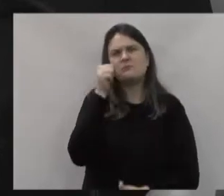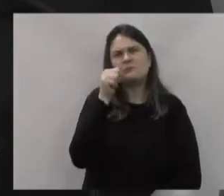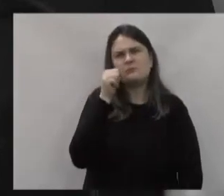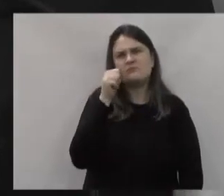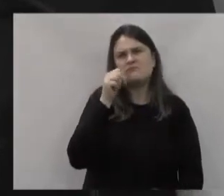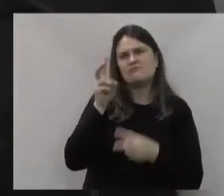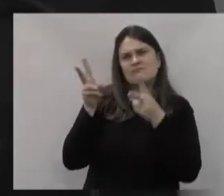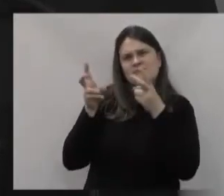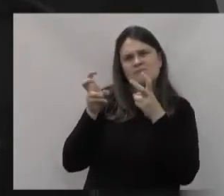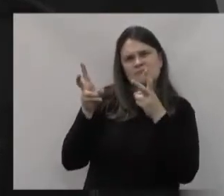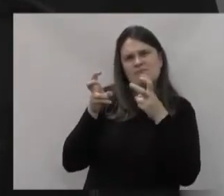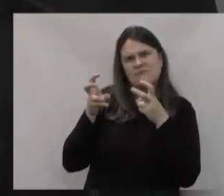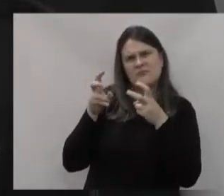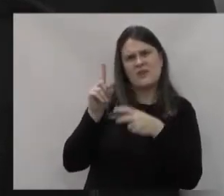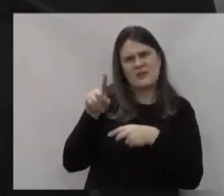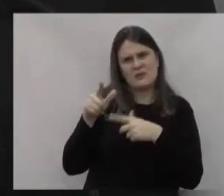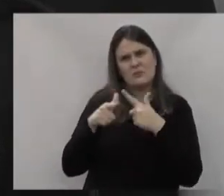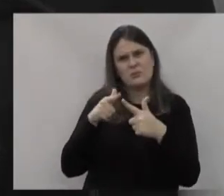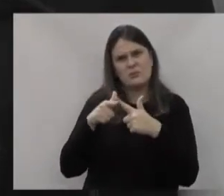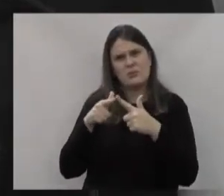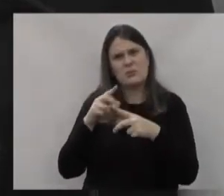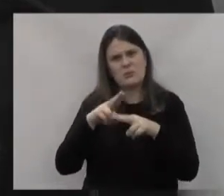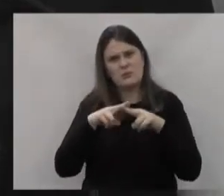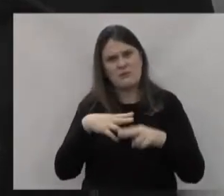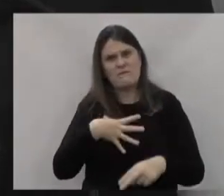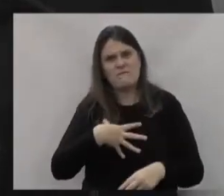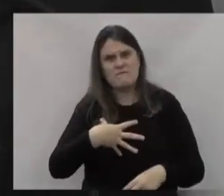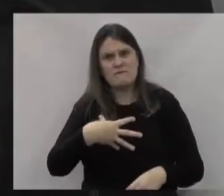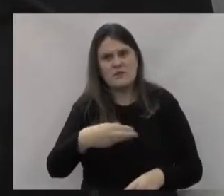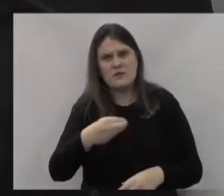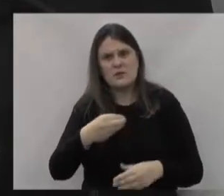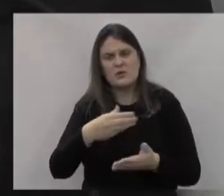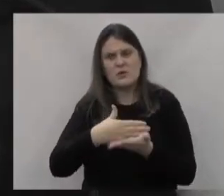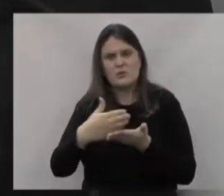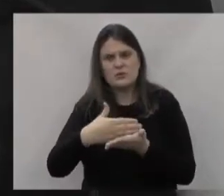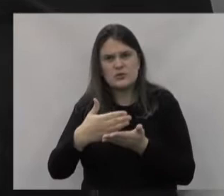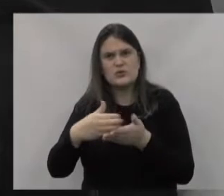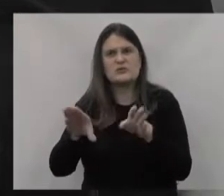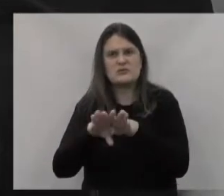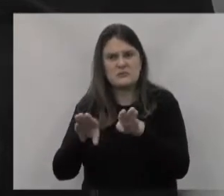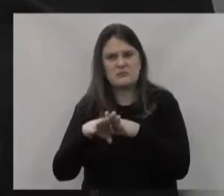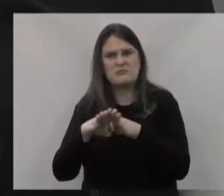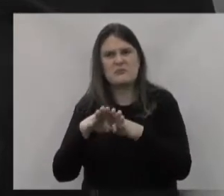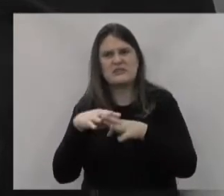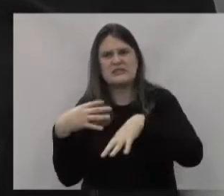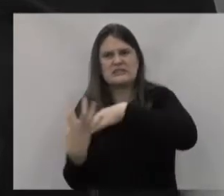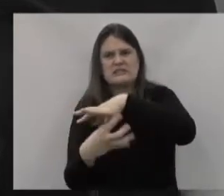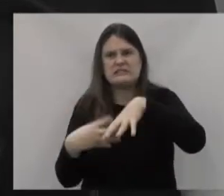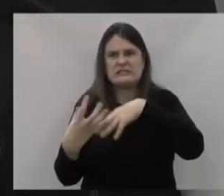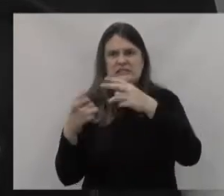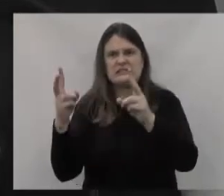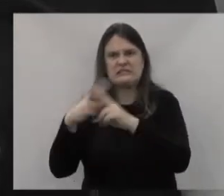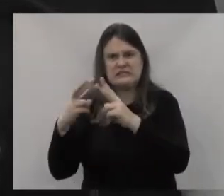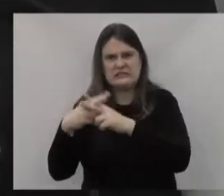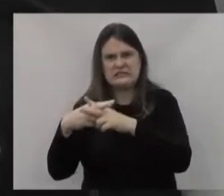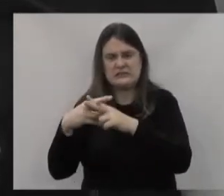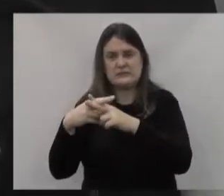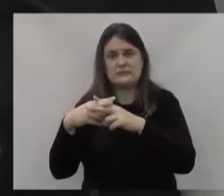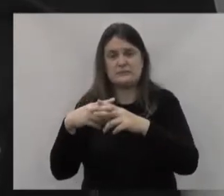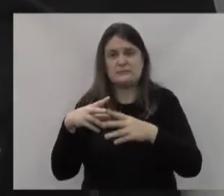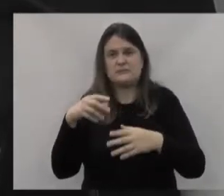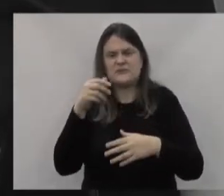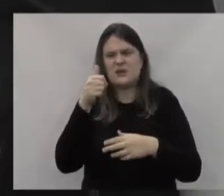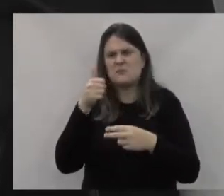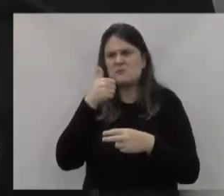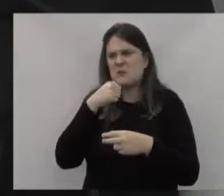perceber que o que ela estava vivendo era um problema quando os filhos dela começaram a reproduzir a violência, entre eles e com ela.